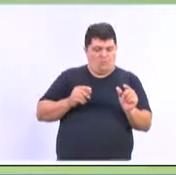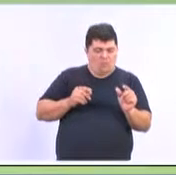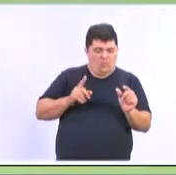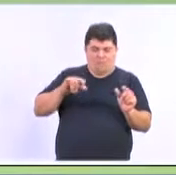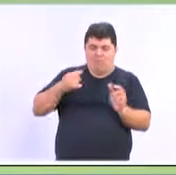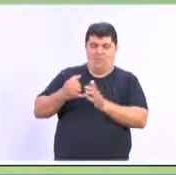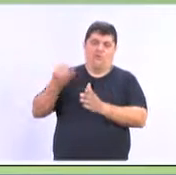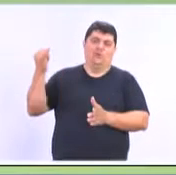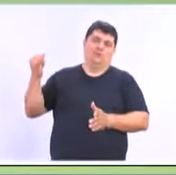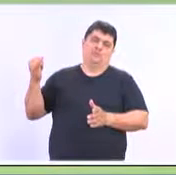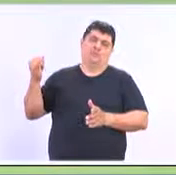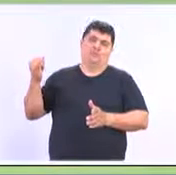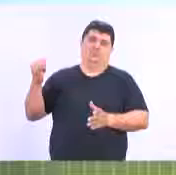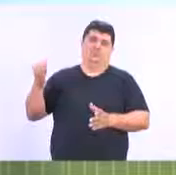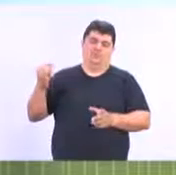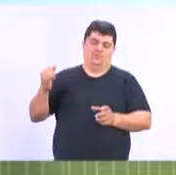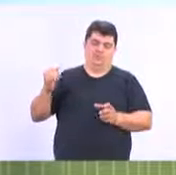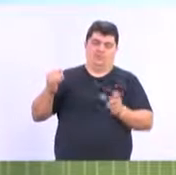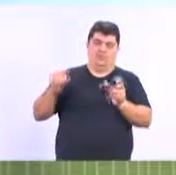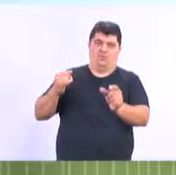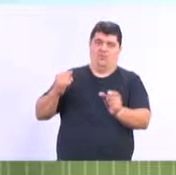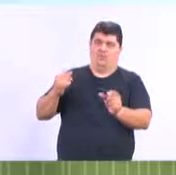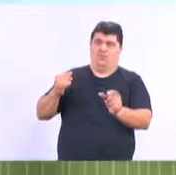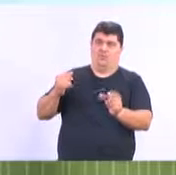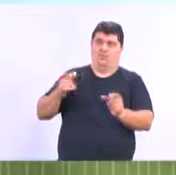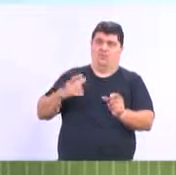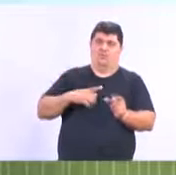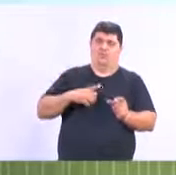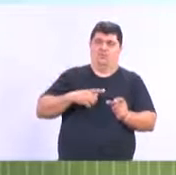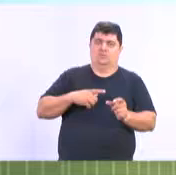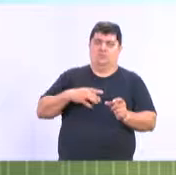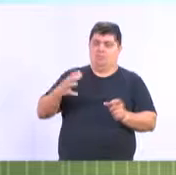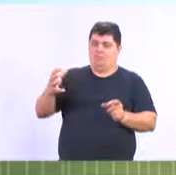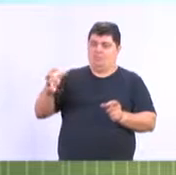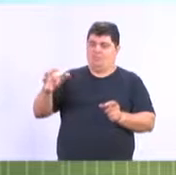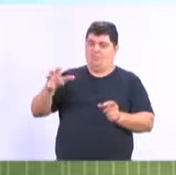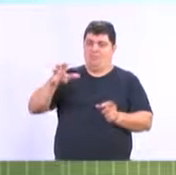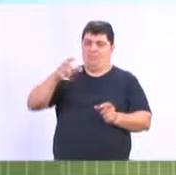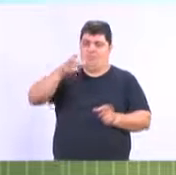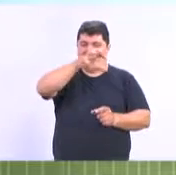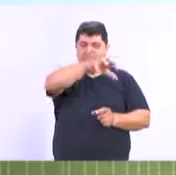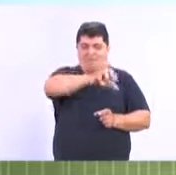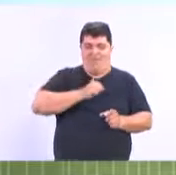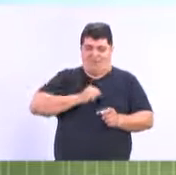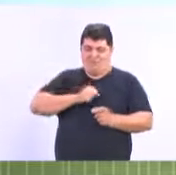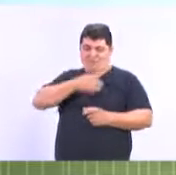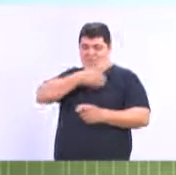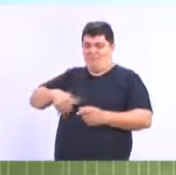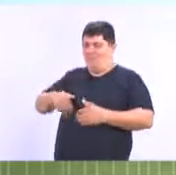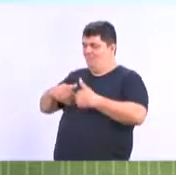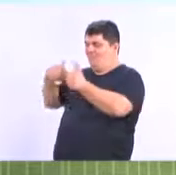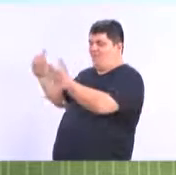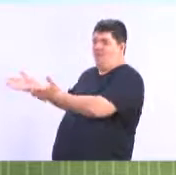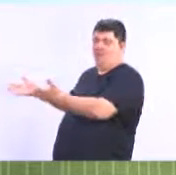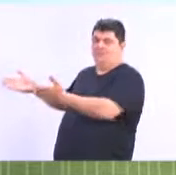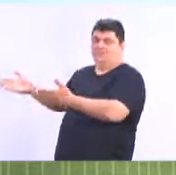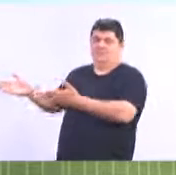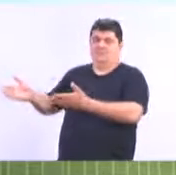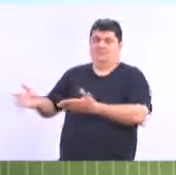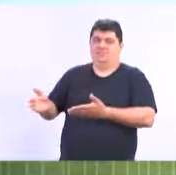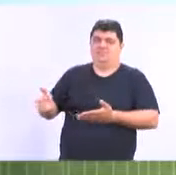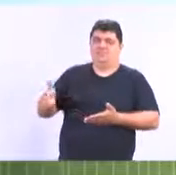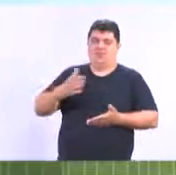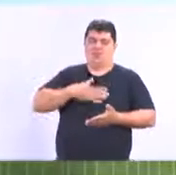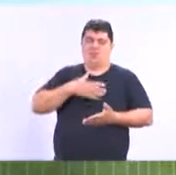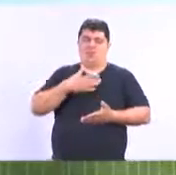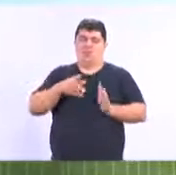já é imposto. Parte dela eu já estou só passando, recebendo de você e tenho a obrigação de repassar para o governo. Parte da